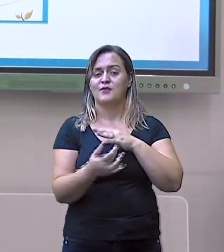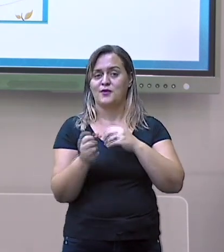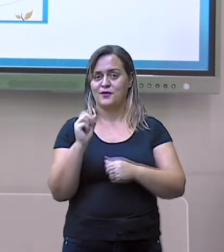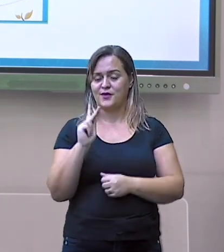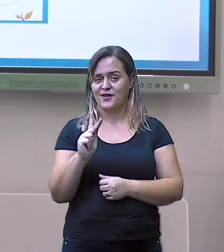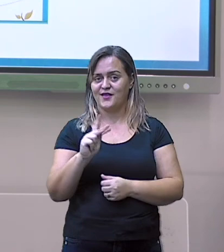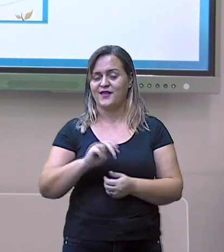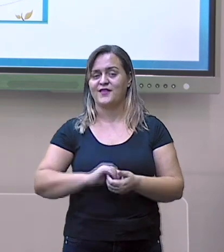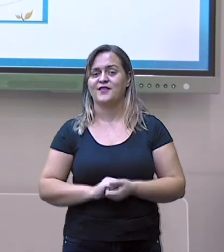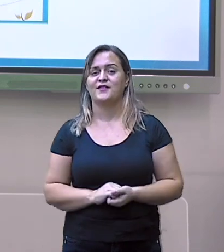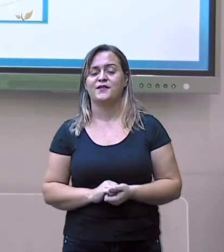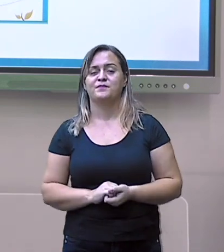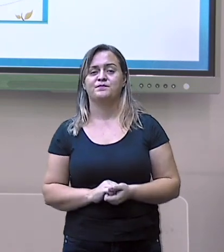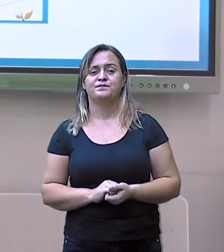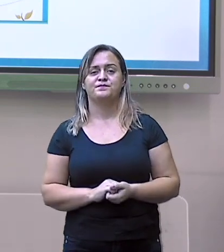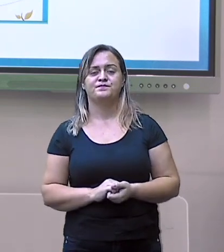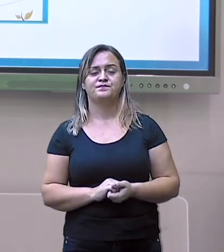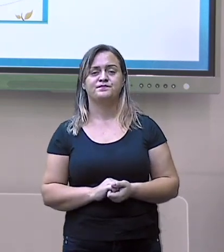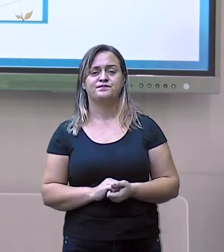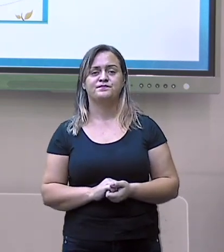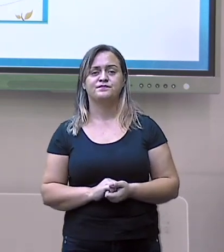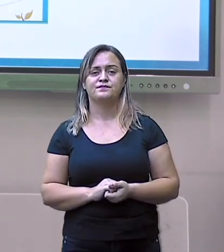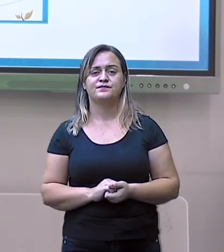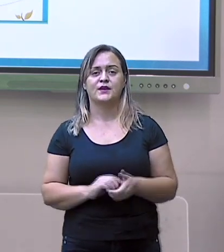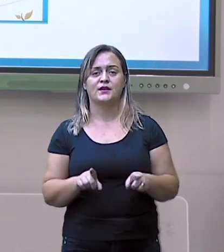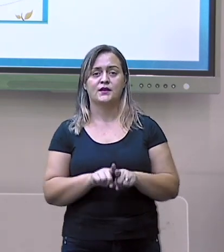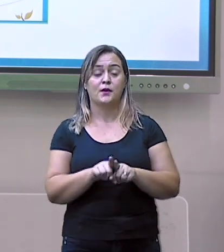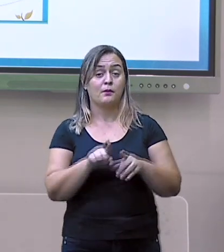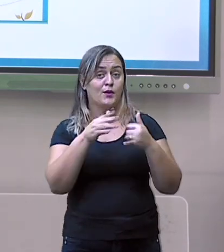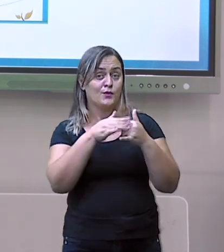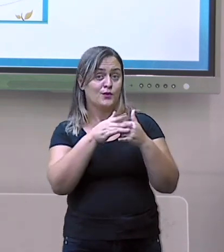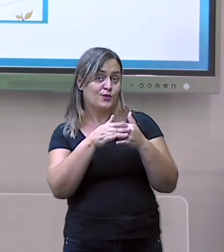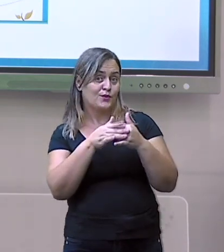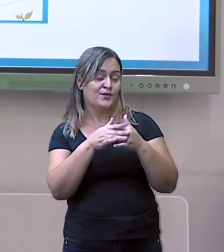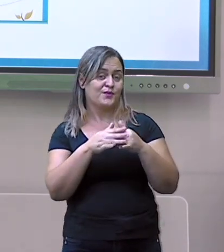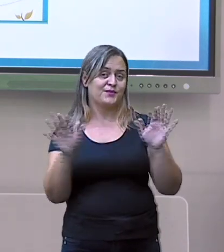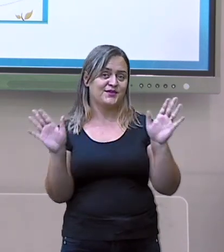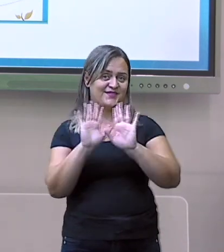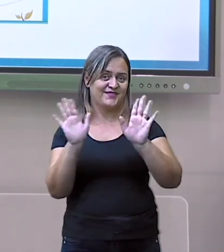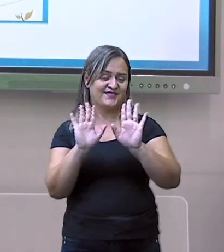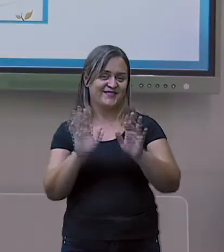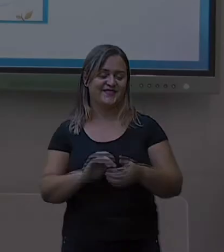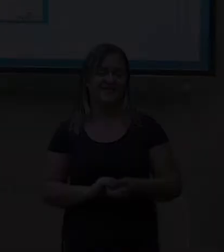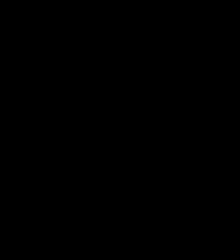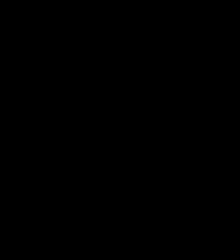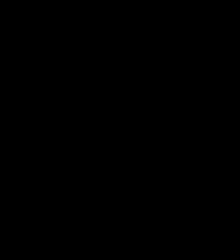sociais, plataforma SMED GV e o nosso canal no YouTube. Até a próxima, pessoal!